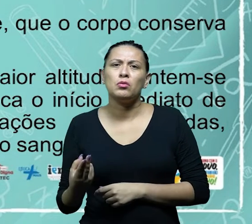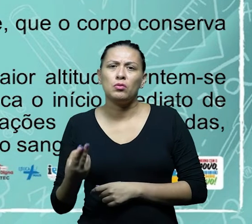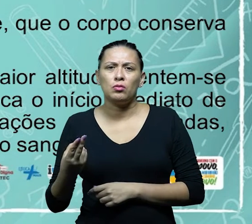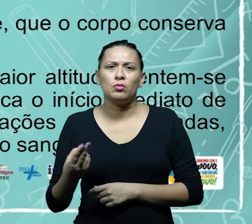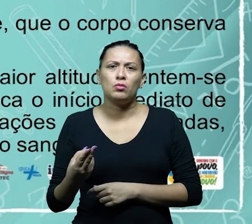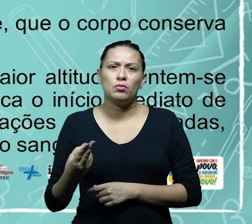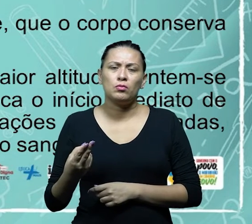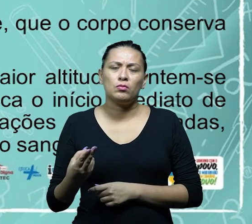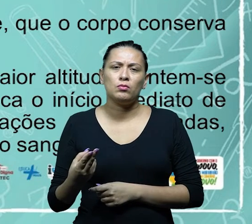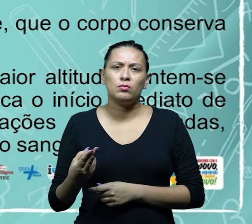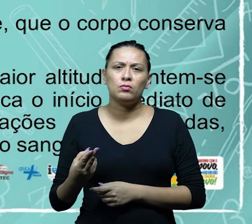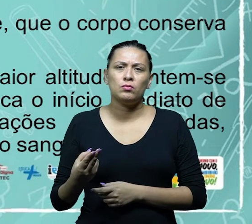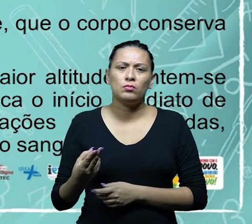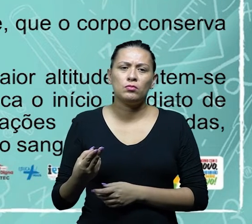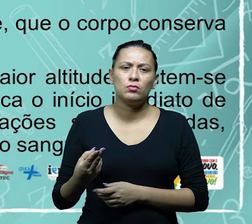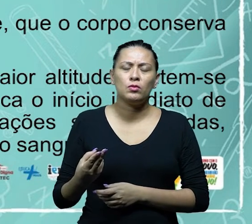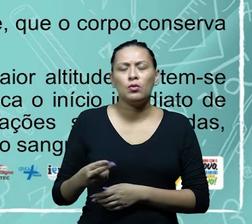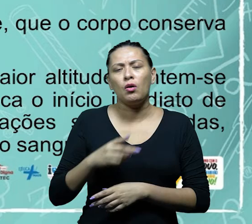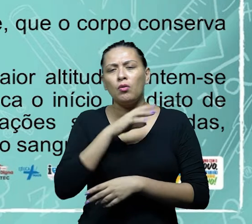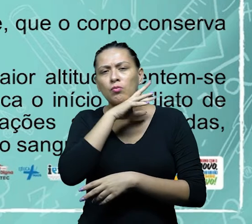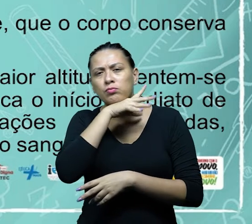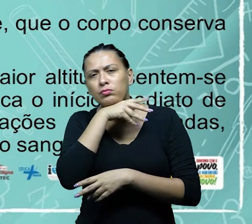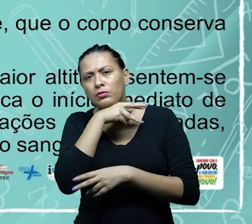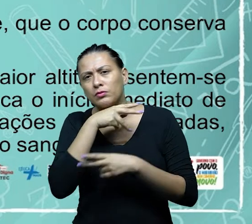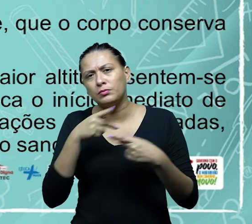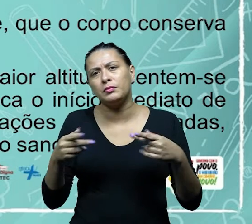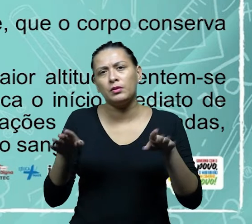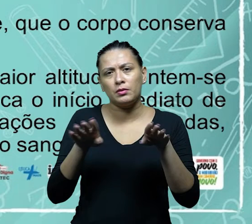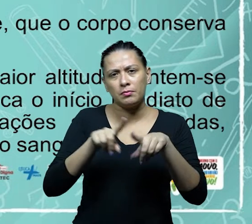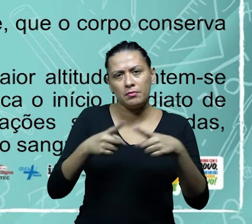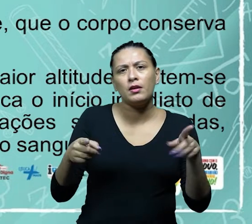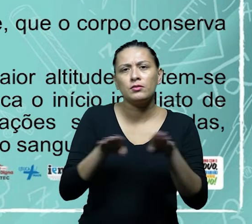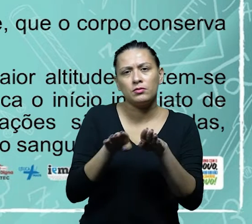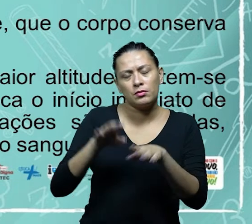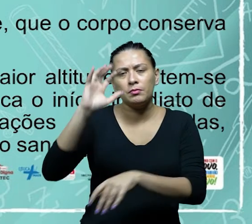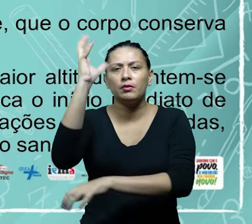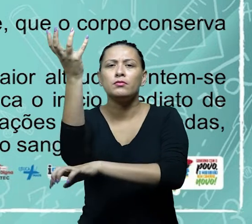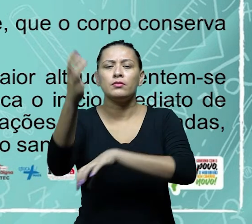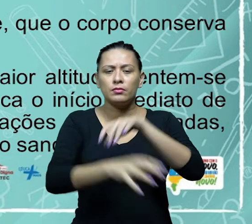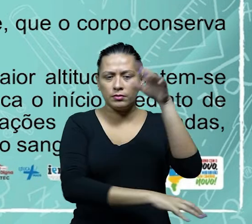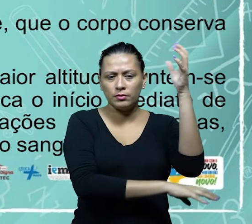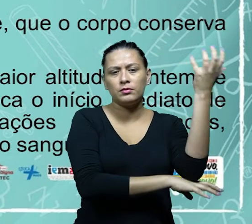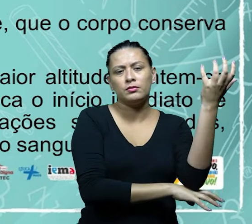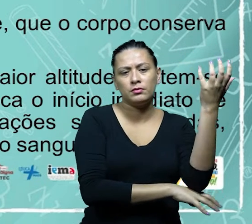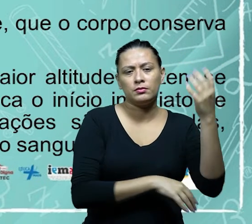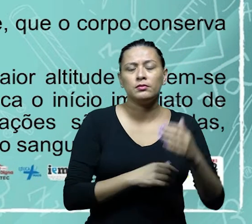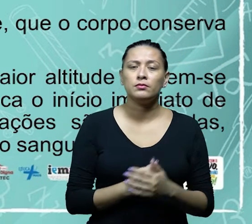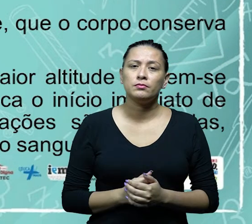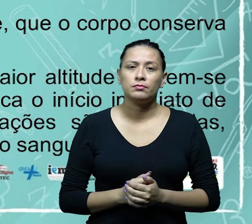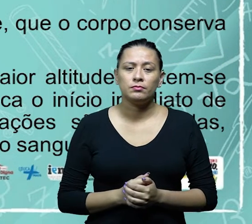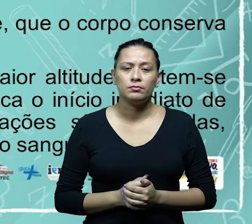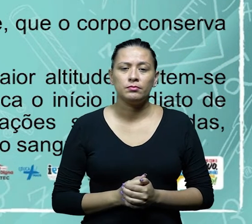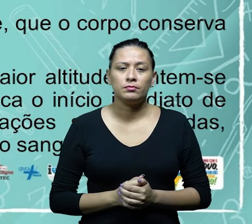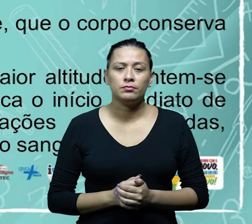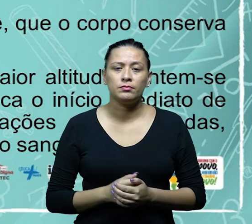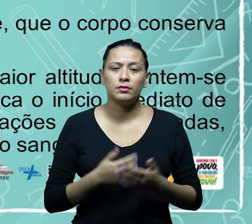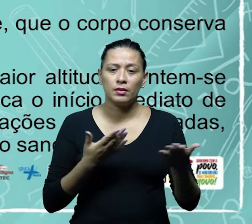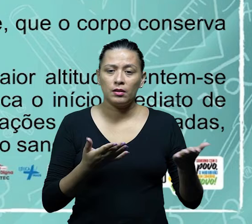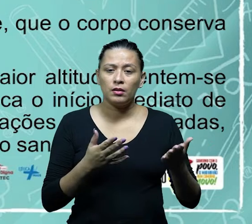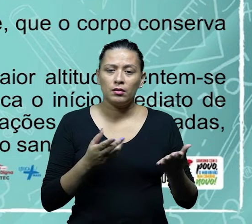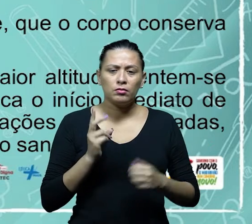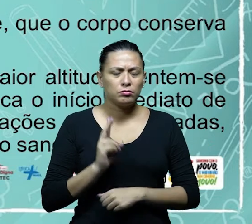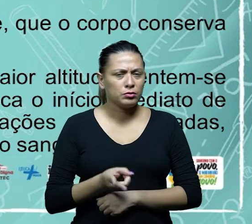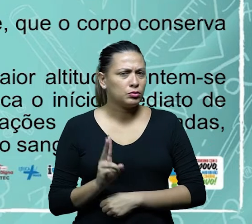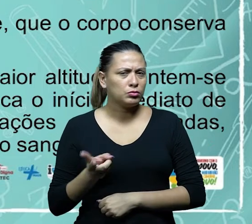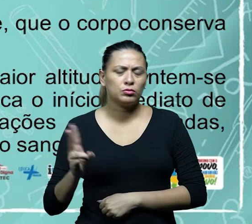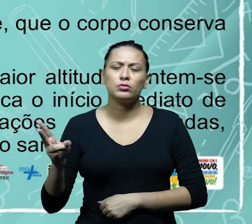mas também dos seres vegetais e é graças a esse processo que o homem ele se mantém né na verdade de